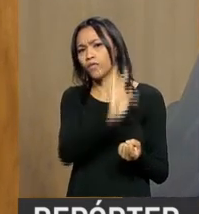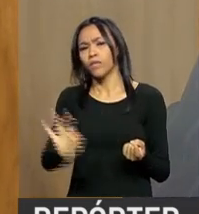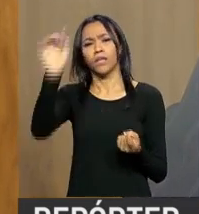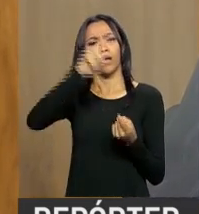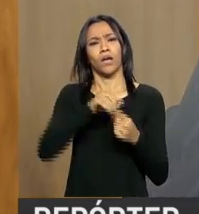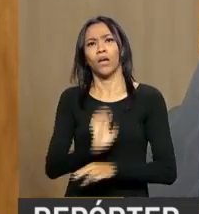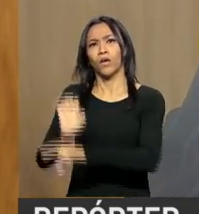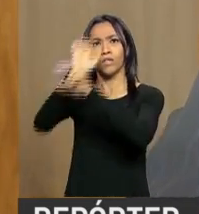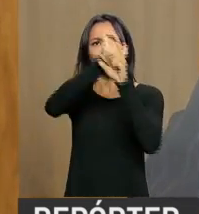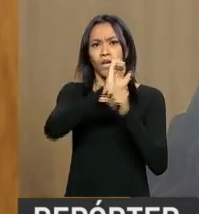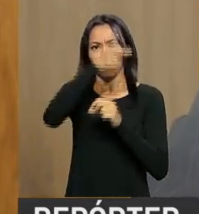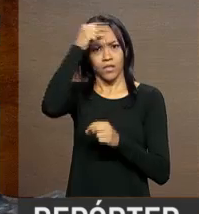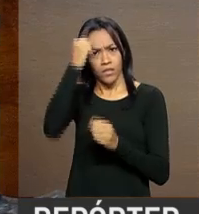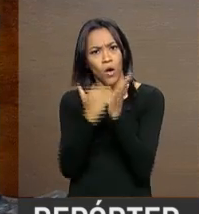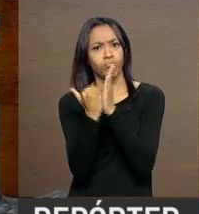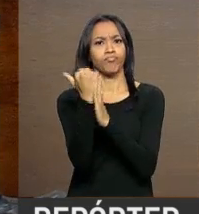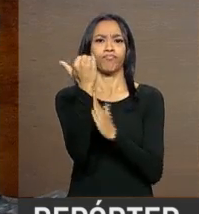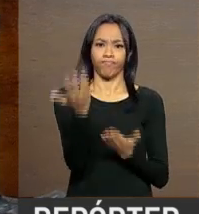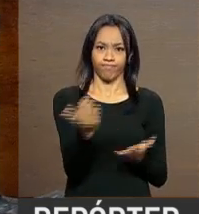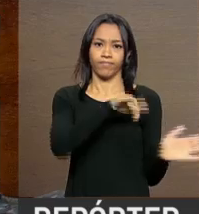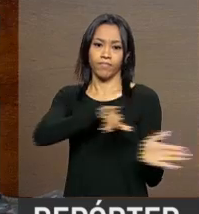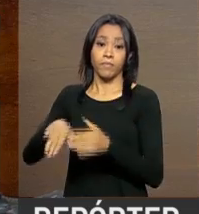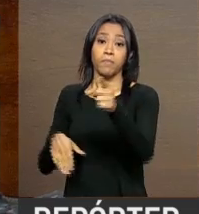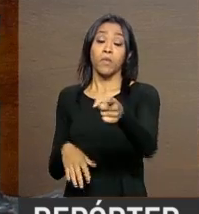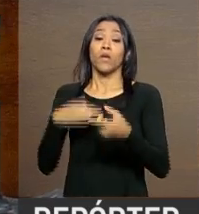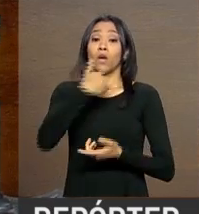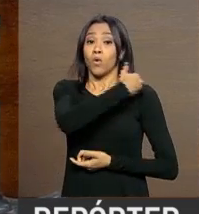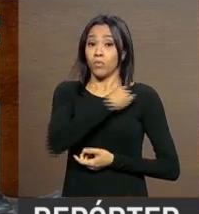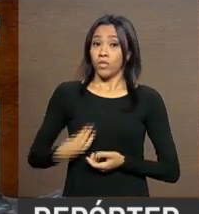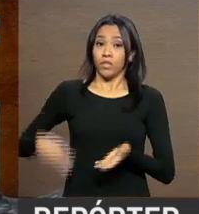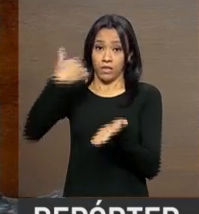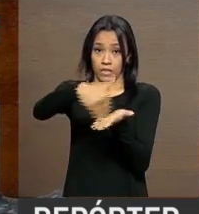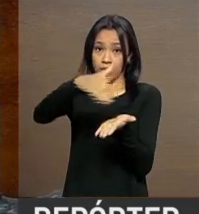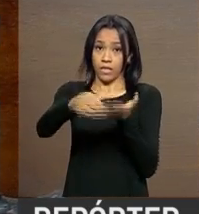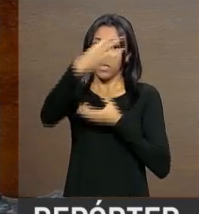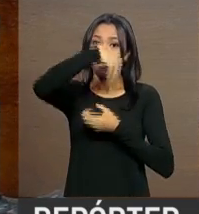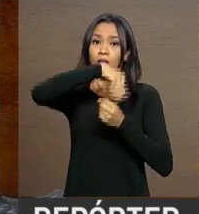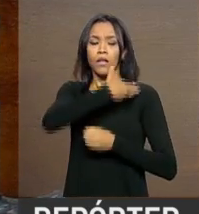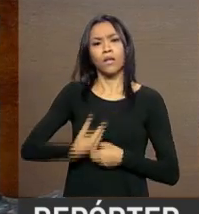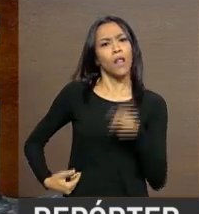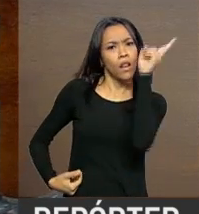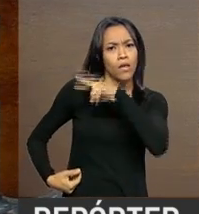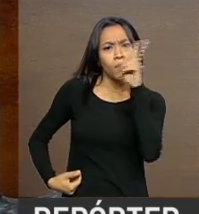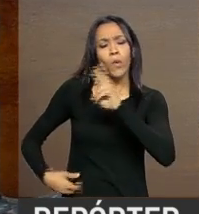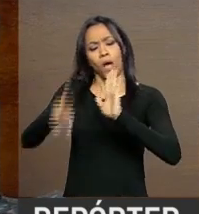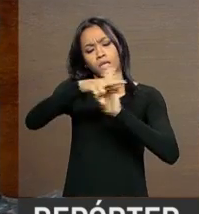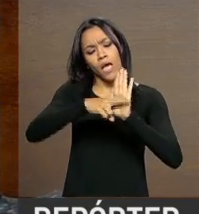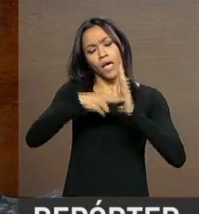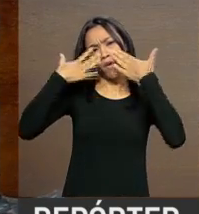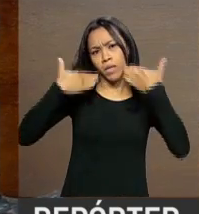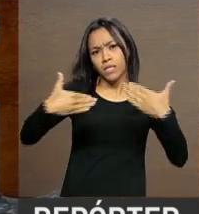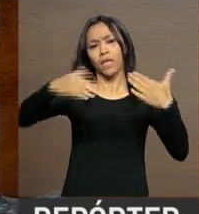estados, quanto para os municípios. O ministro da Secretaria de Governo, Gedel Vieira Lima, lembrou que as medidas foram apresentadas no